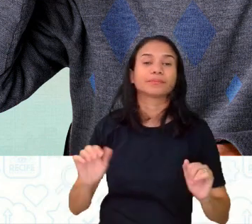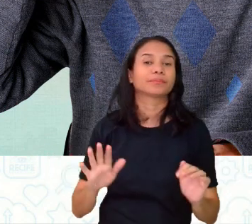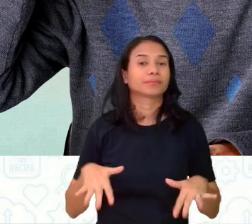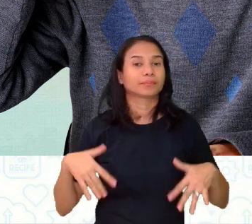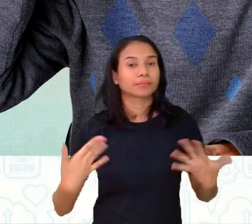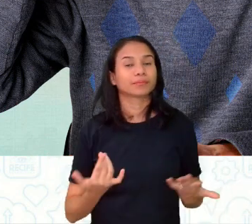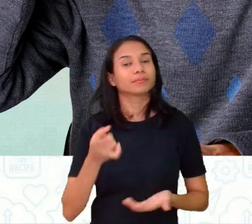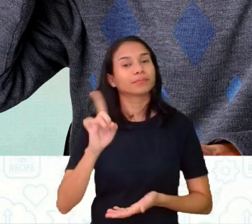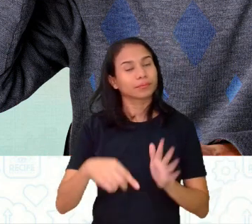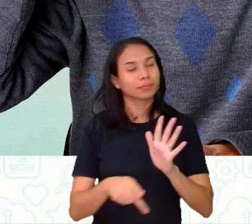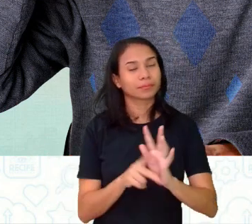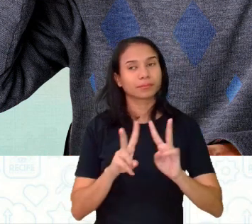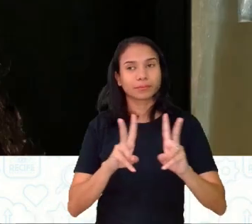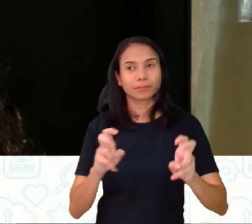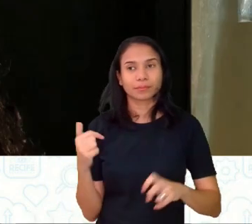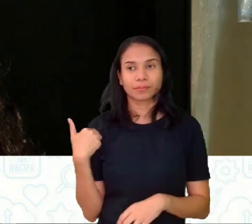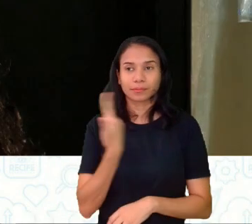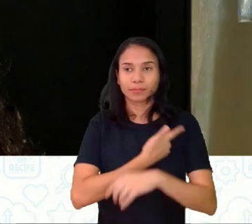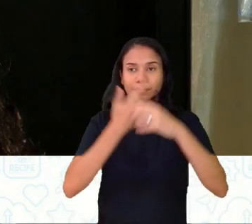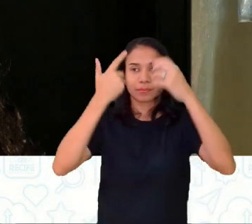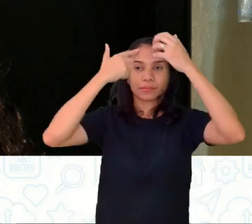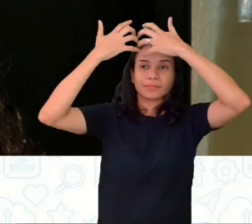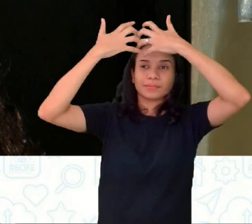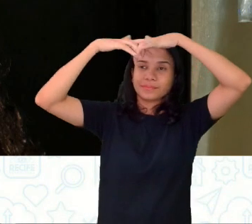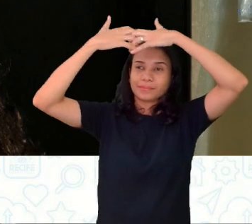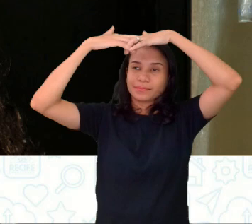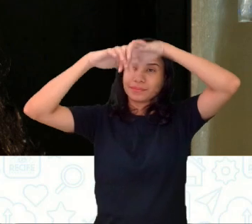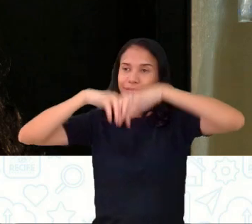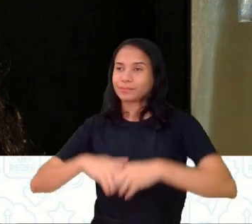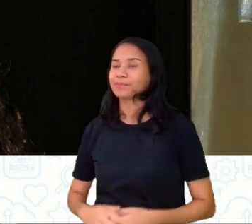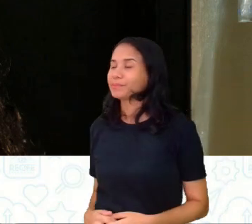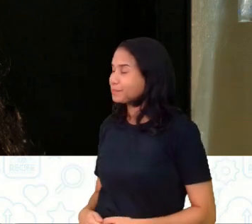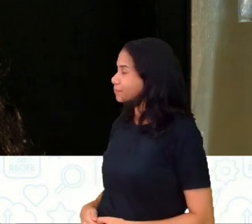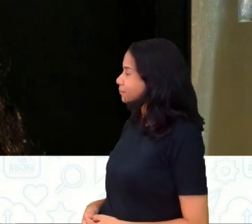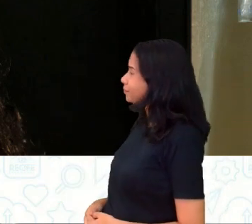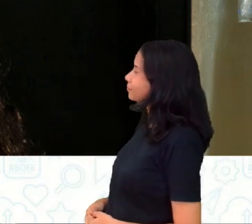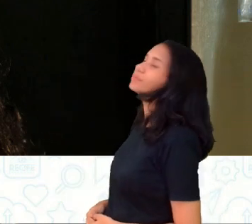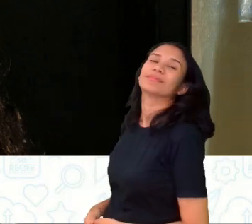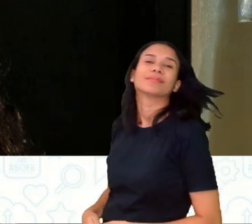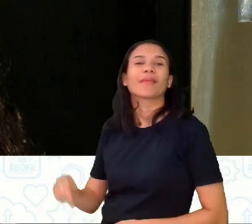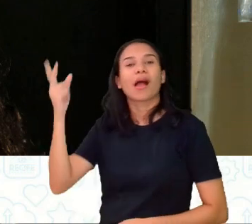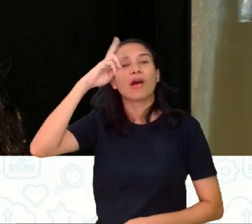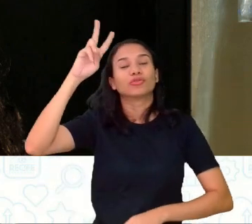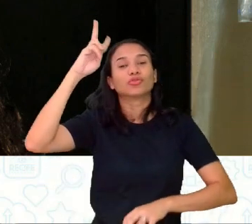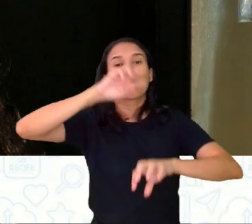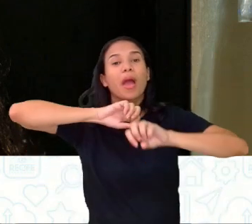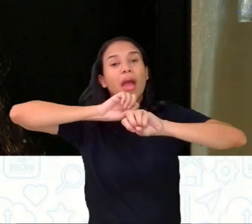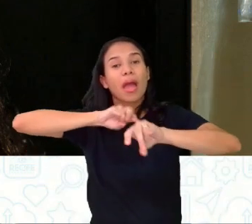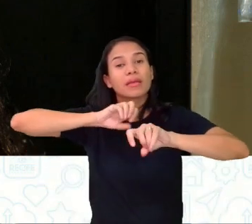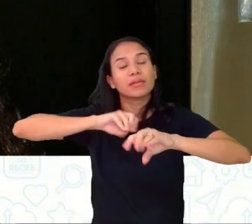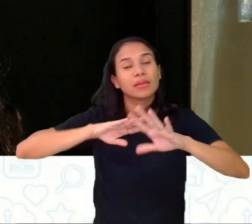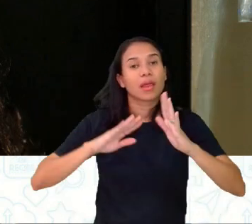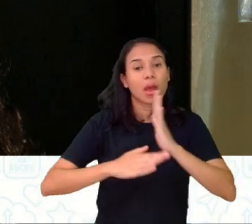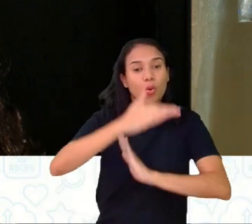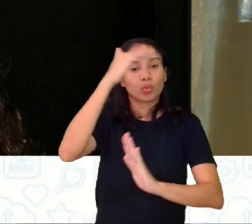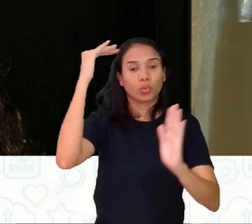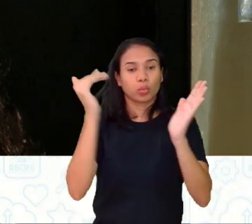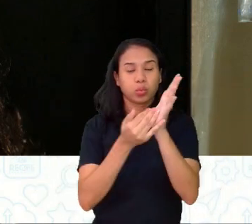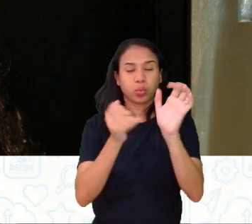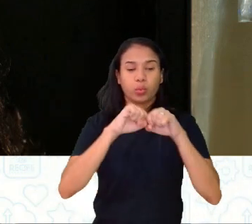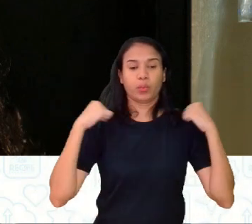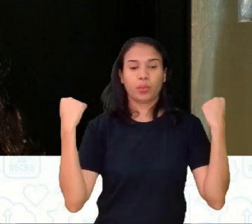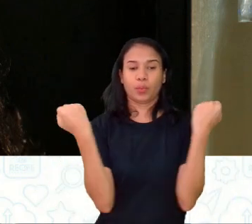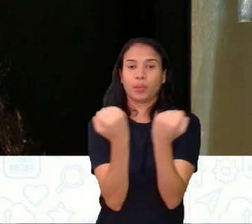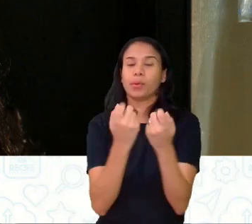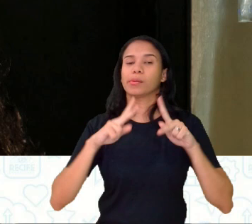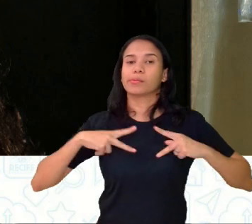Então, é justamente isso que a gente quer refletir hoje na aula. A história nos ensina que tudo na sociedade